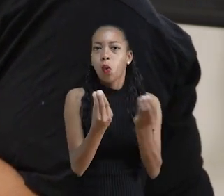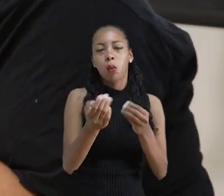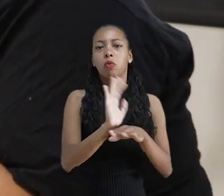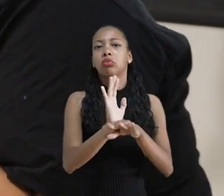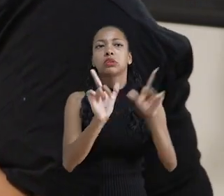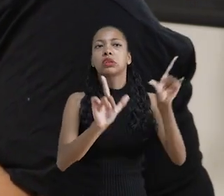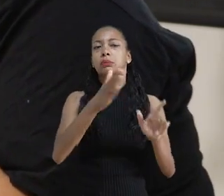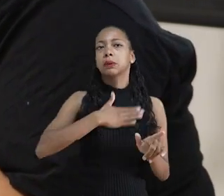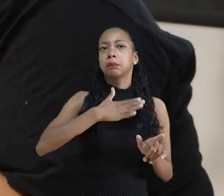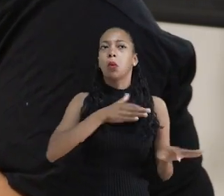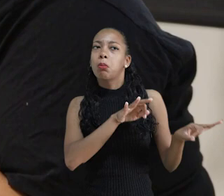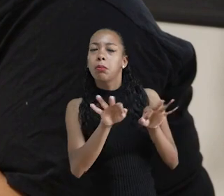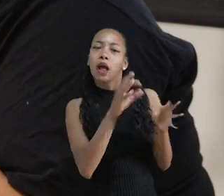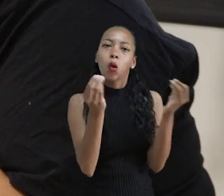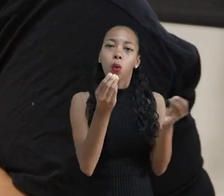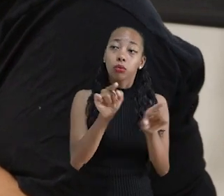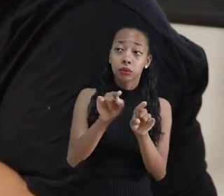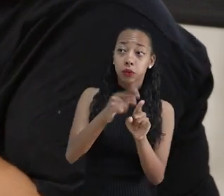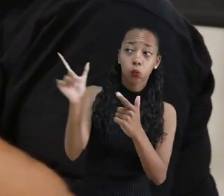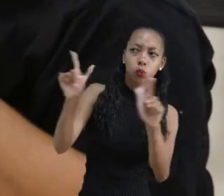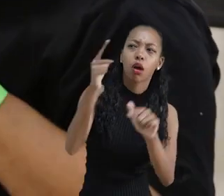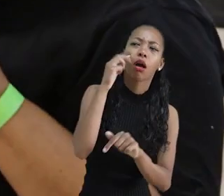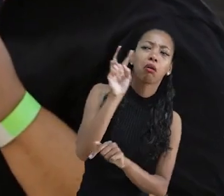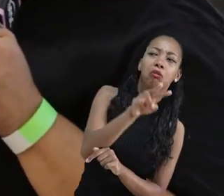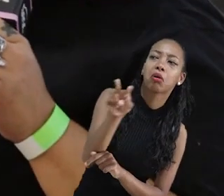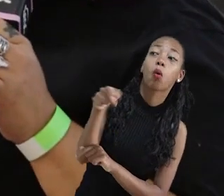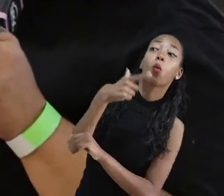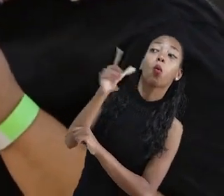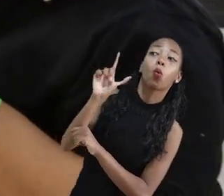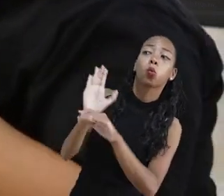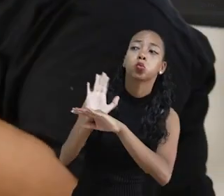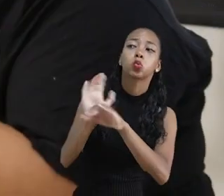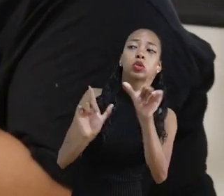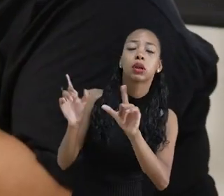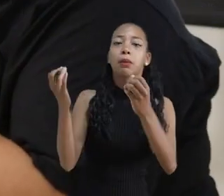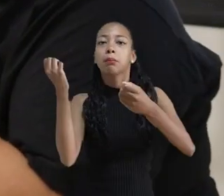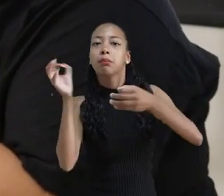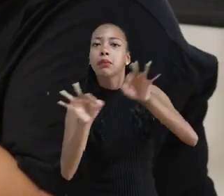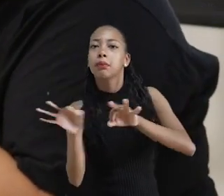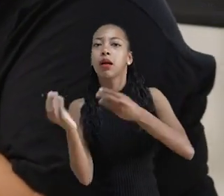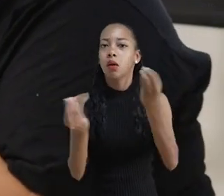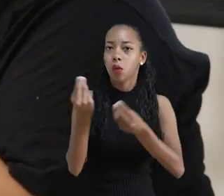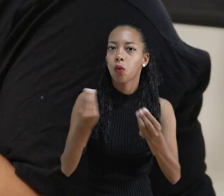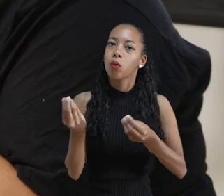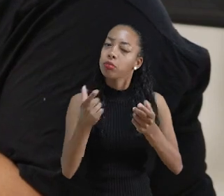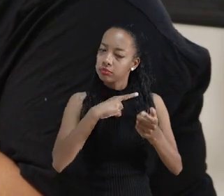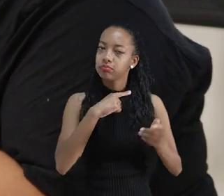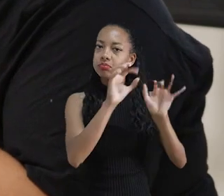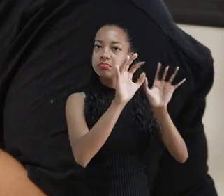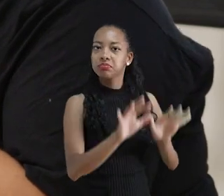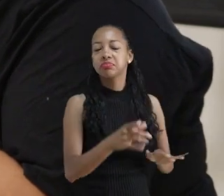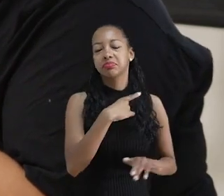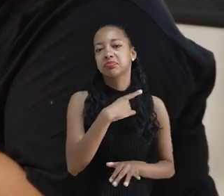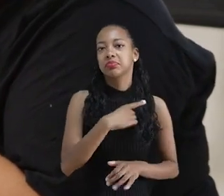autores a escrever né nesse Z o próprio Dani né escreveu Guilhermo enfim